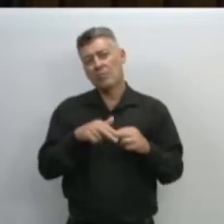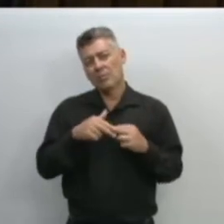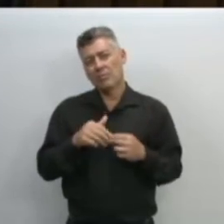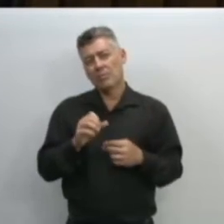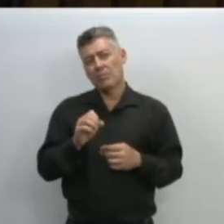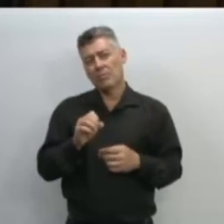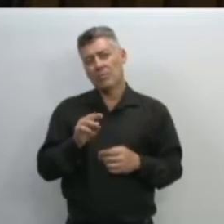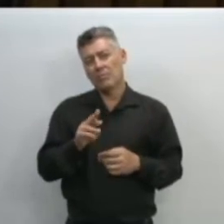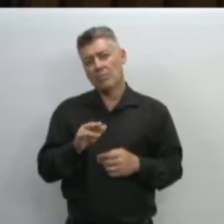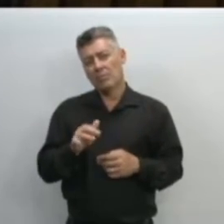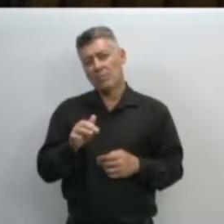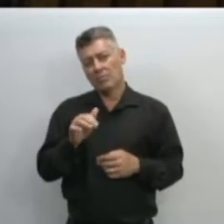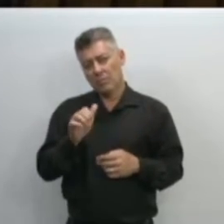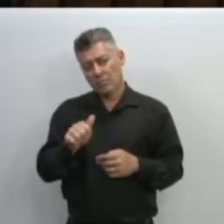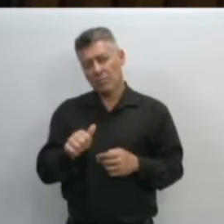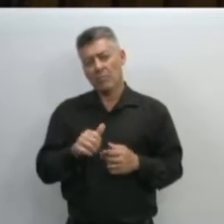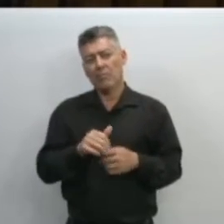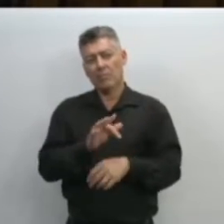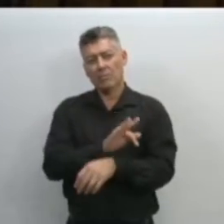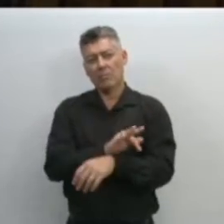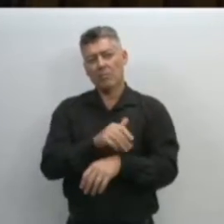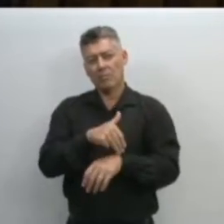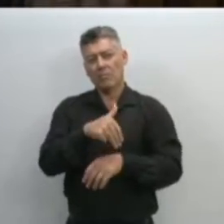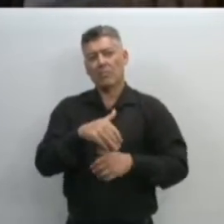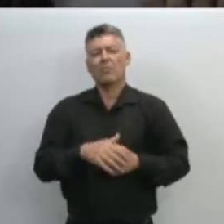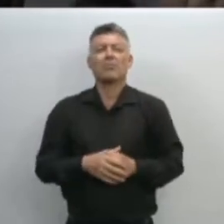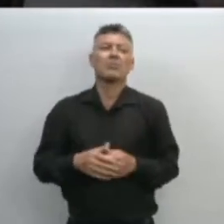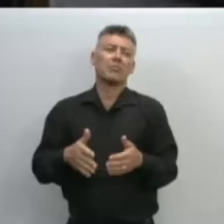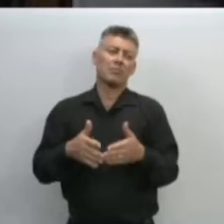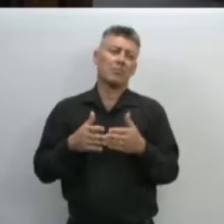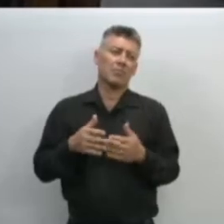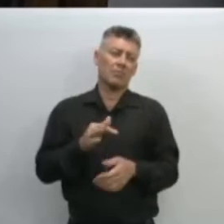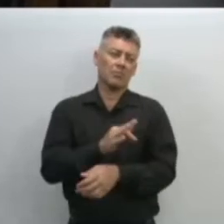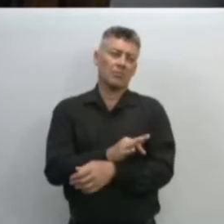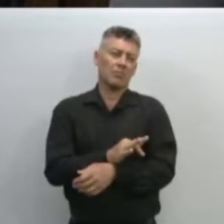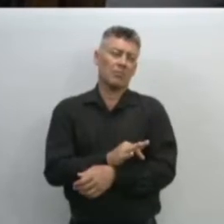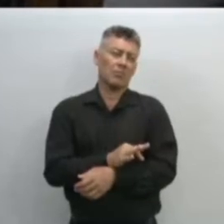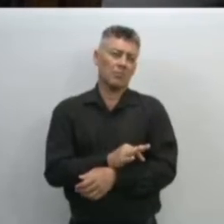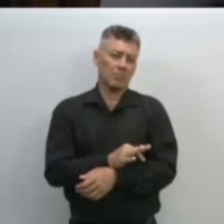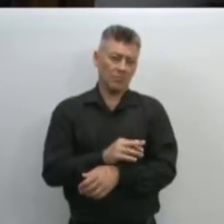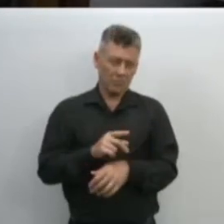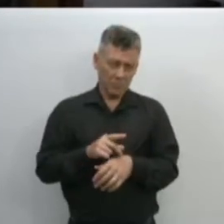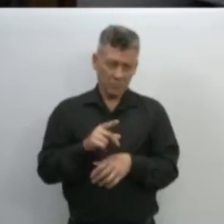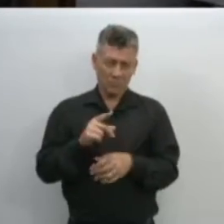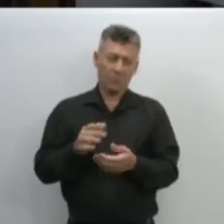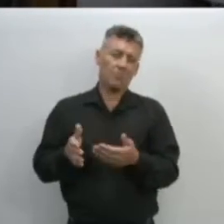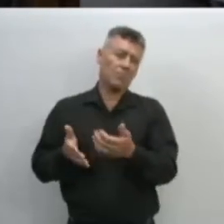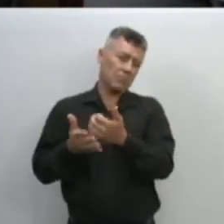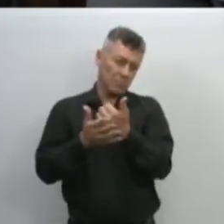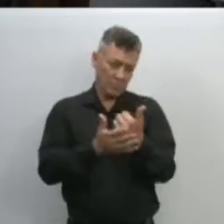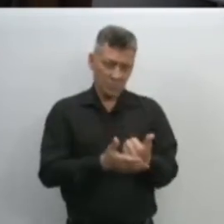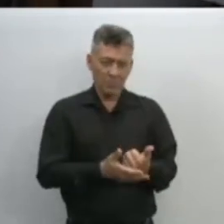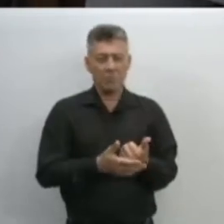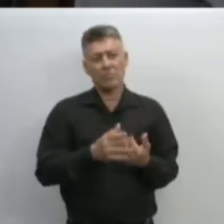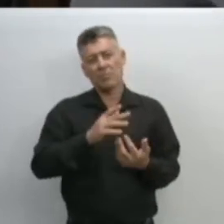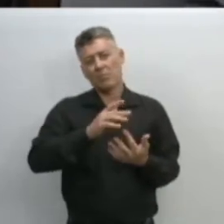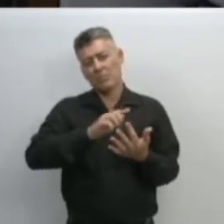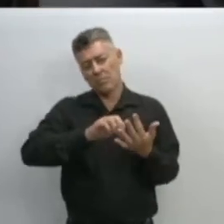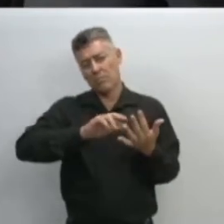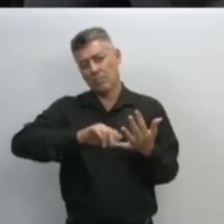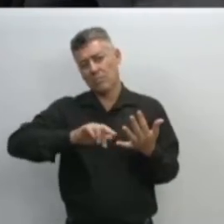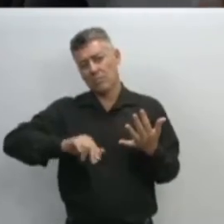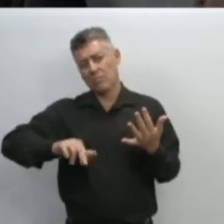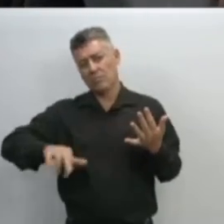Avenida Felizardo Moura. Falou sobre a Avenida Floriano Peixoto e trouxe outras demandas